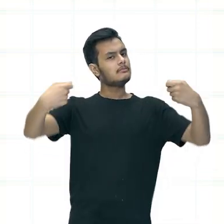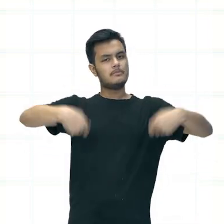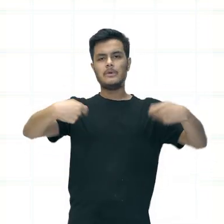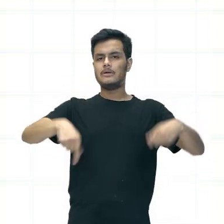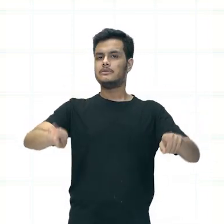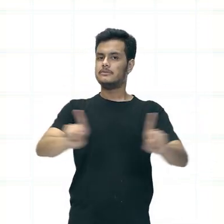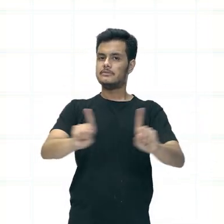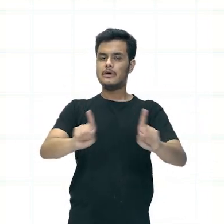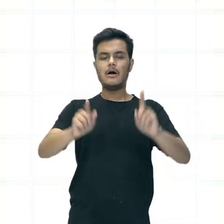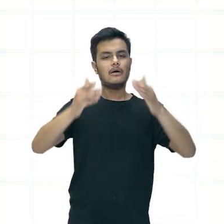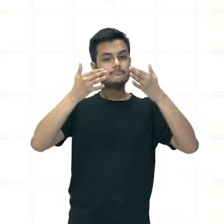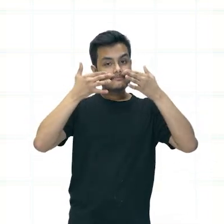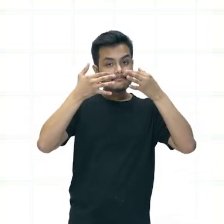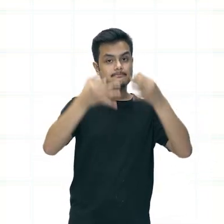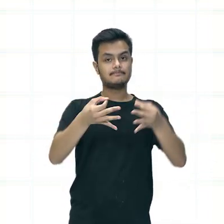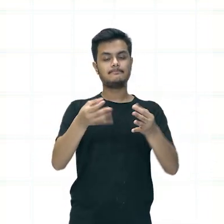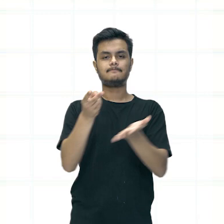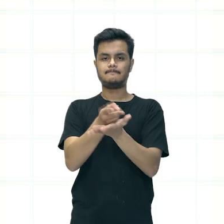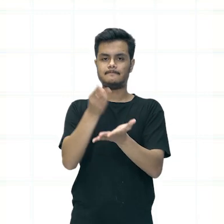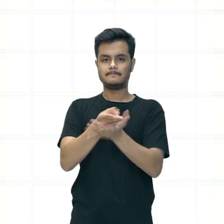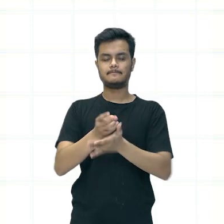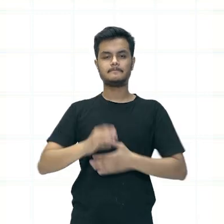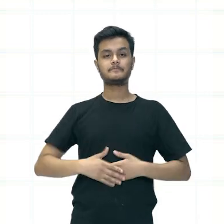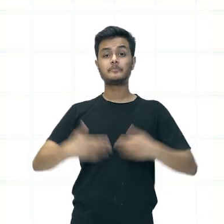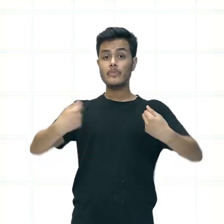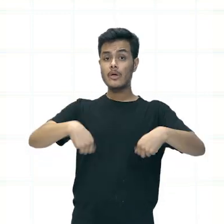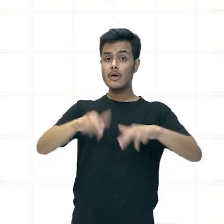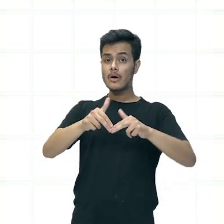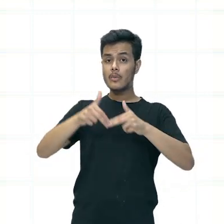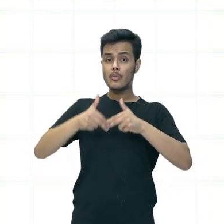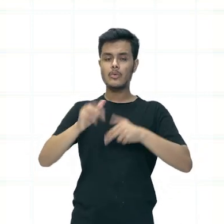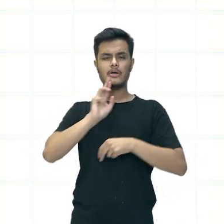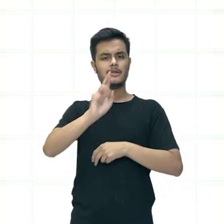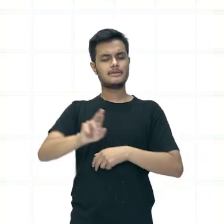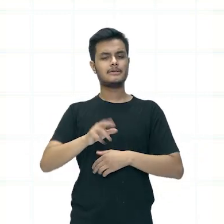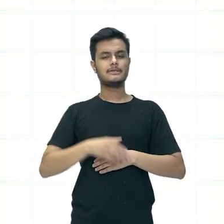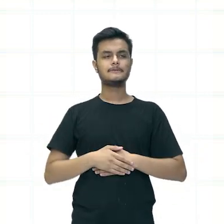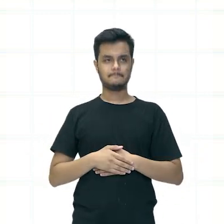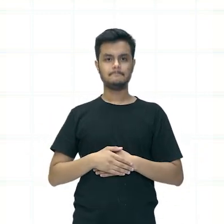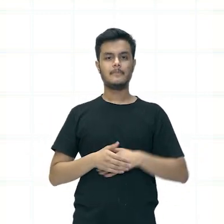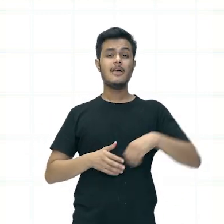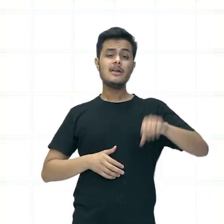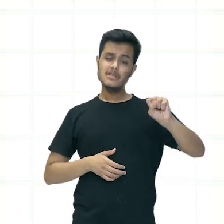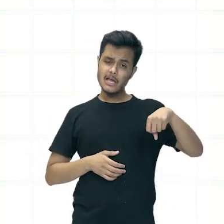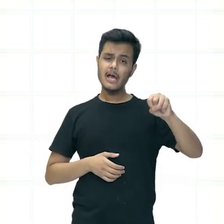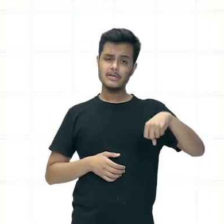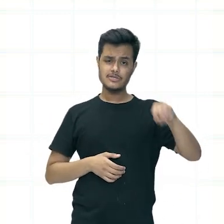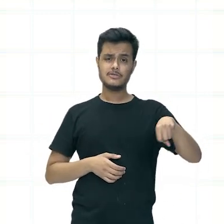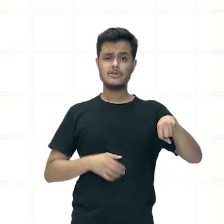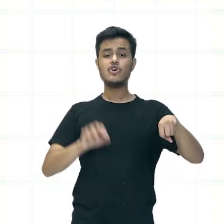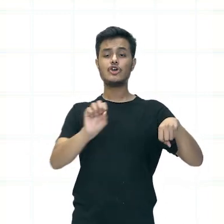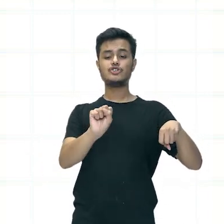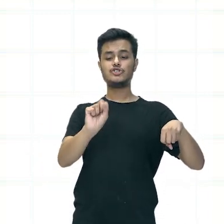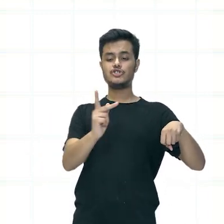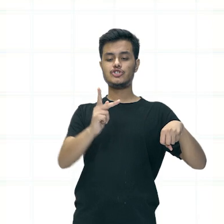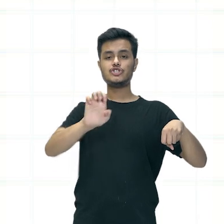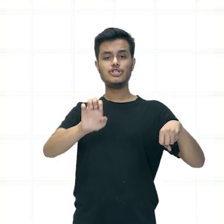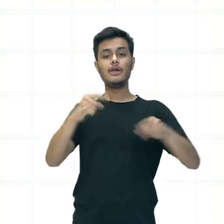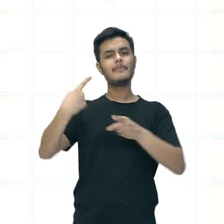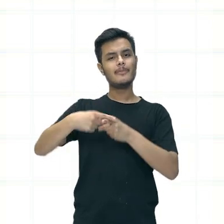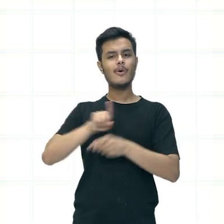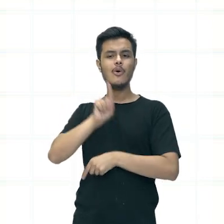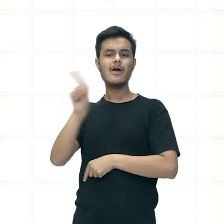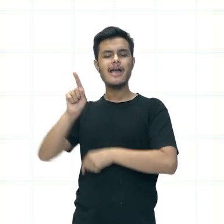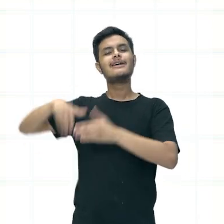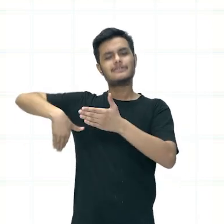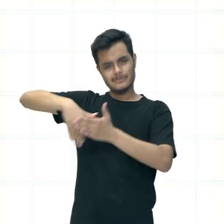passado, tá bom? E aí que você vai responder. Yes, she did. Por que eu respondi yes, she did? Porque ela tá